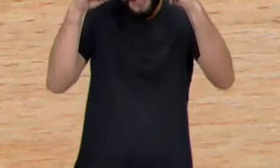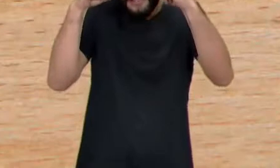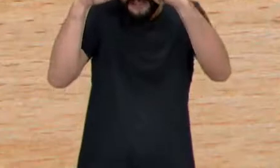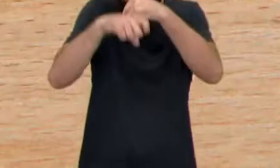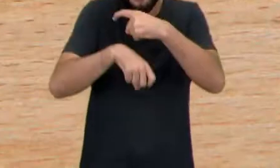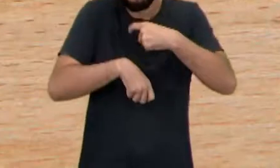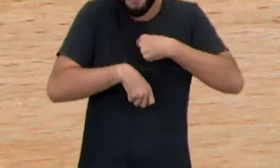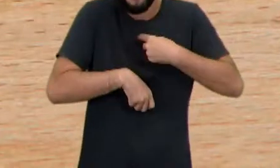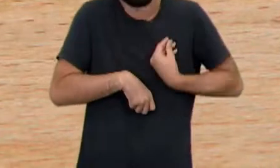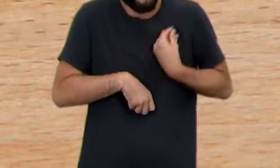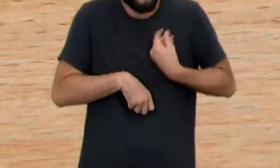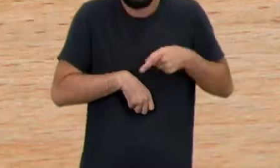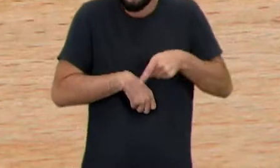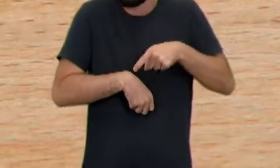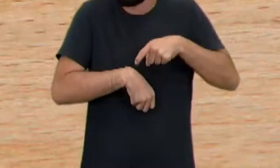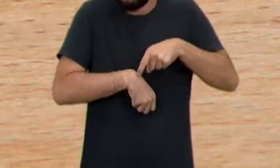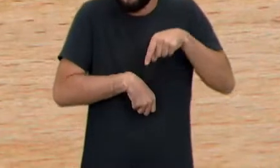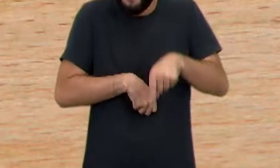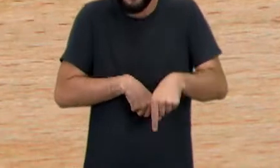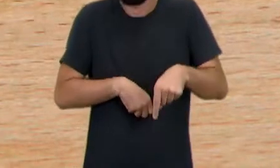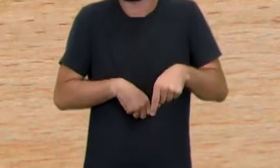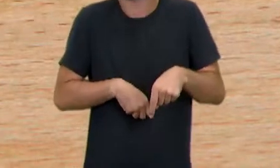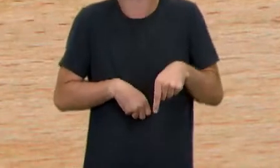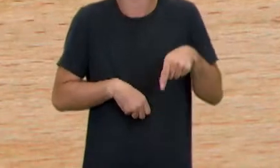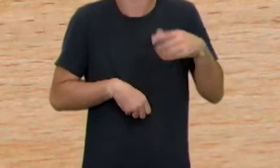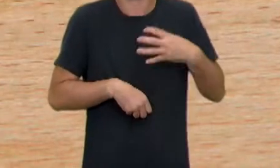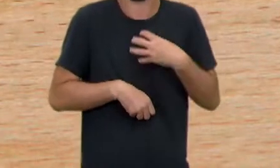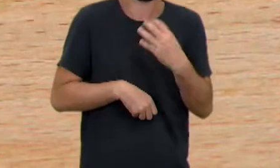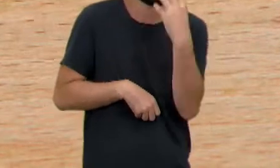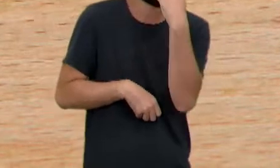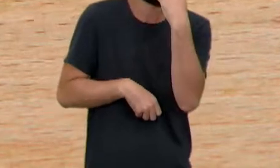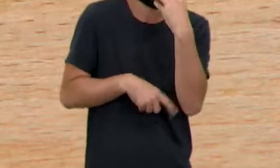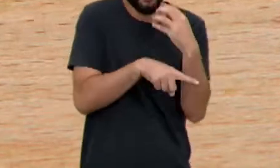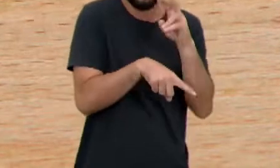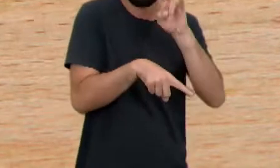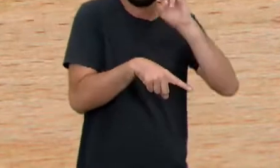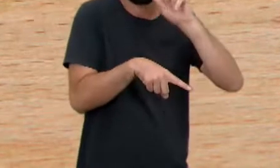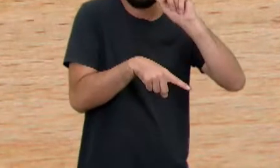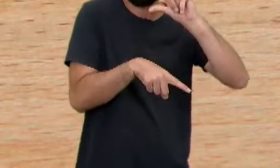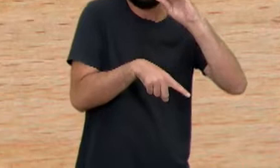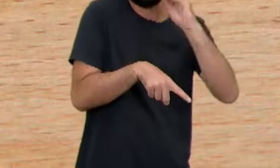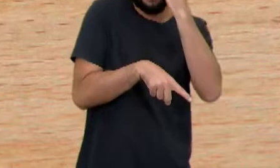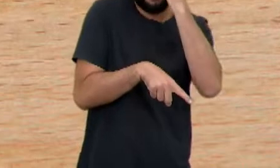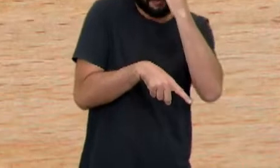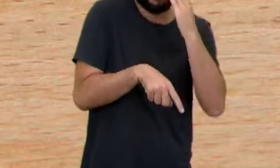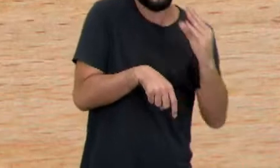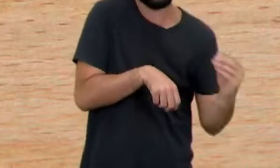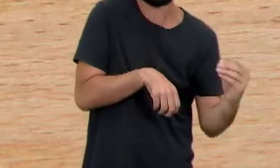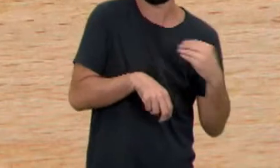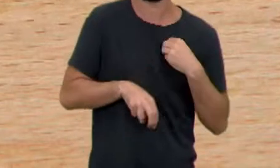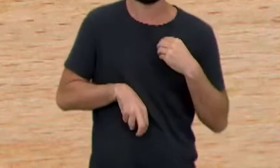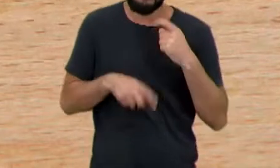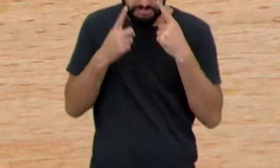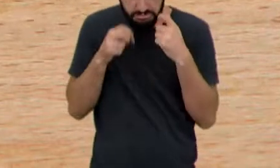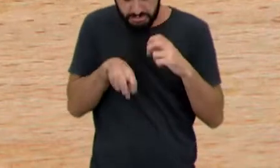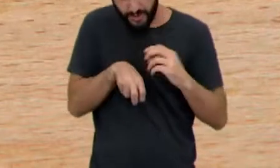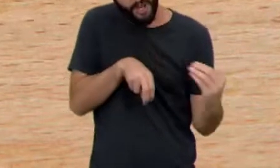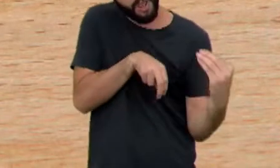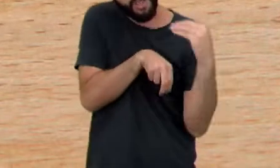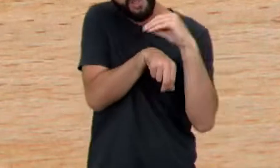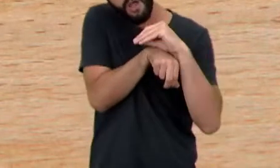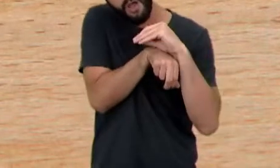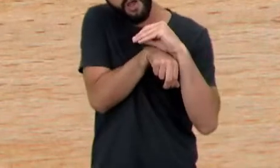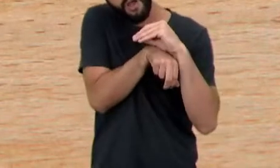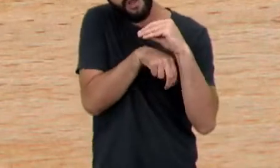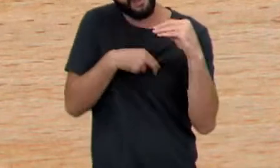desses momentos, a minha cachorra vira-lata veio e colocou a cabeça no meu colo. Eu